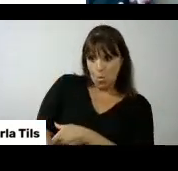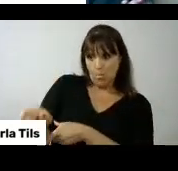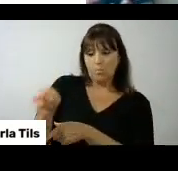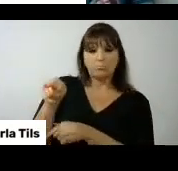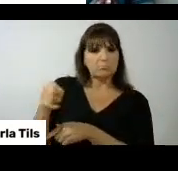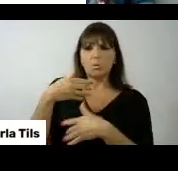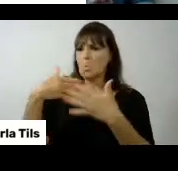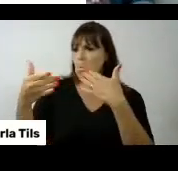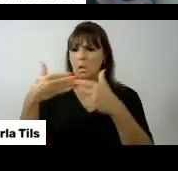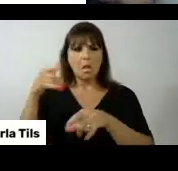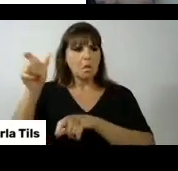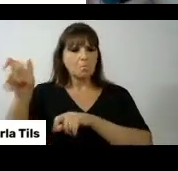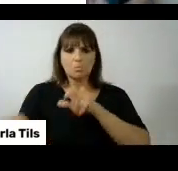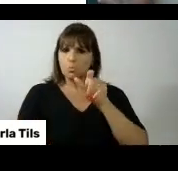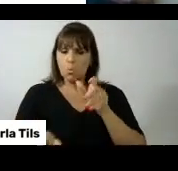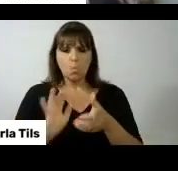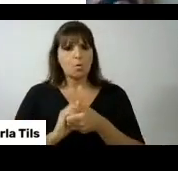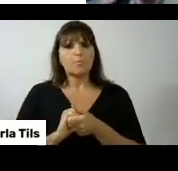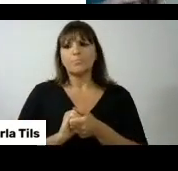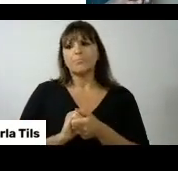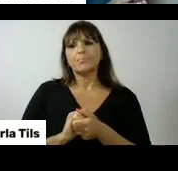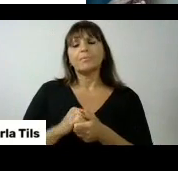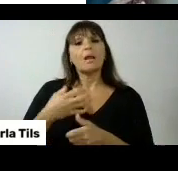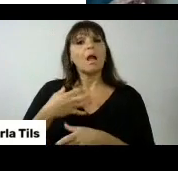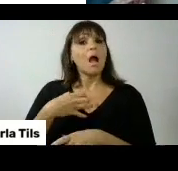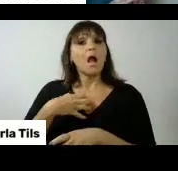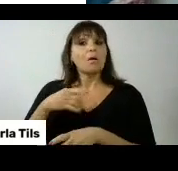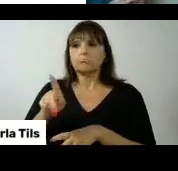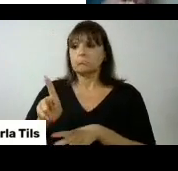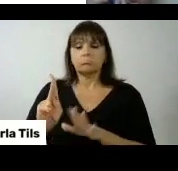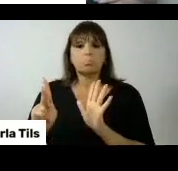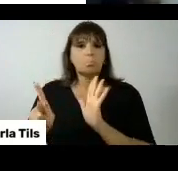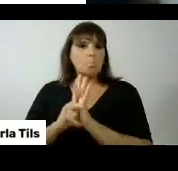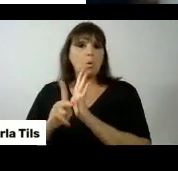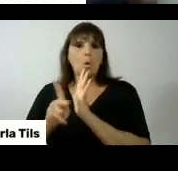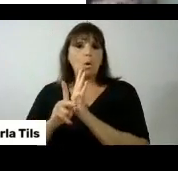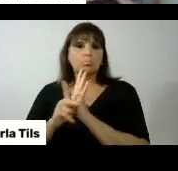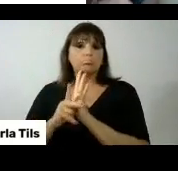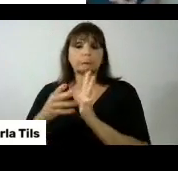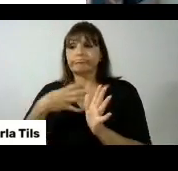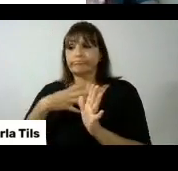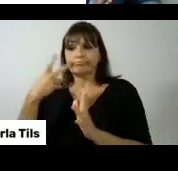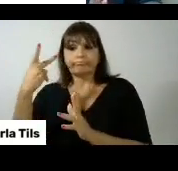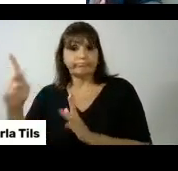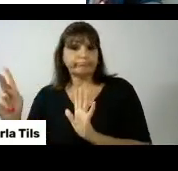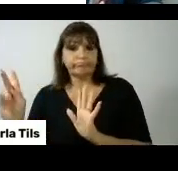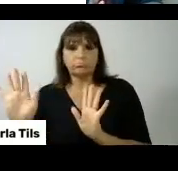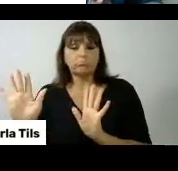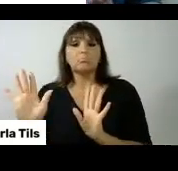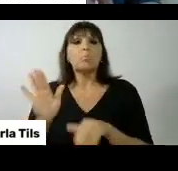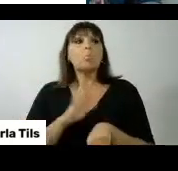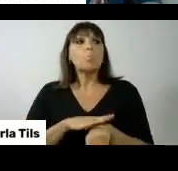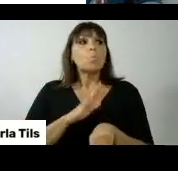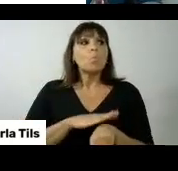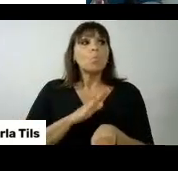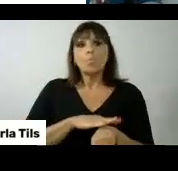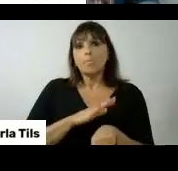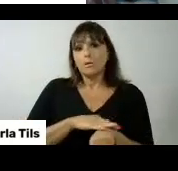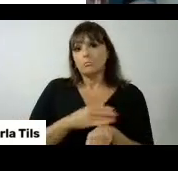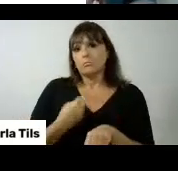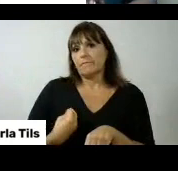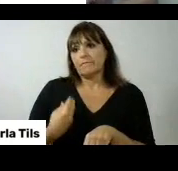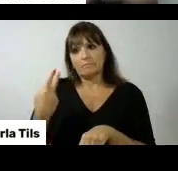qual for, seja a condição que ela estiver, seja o momento que ela estiver passando, ela